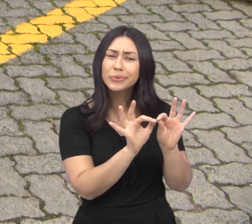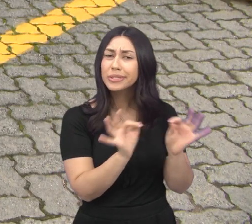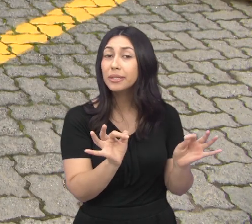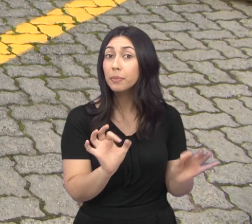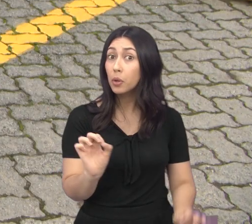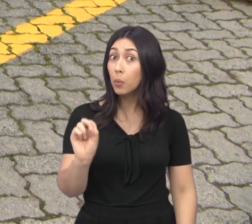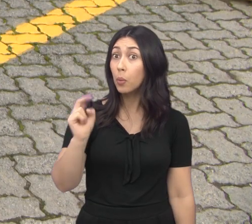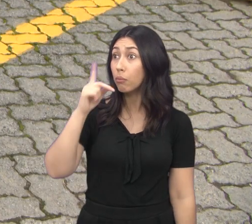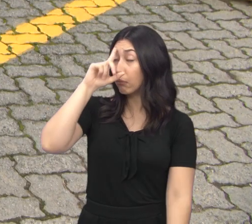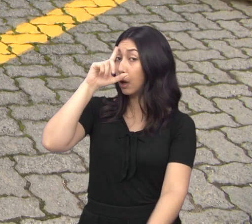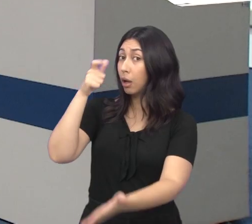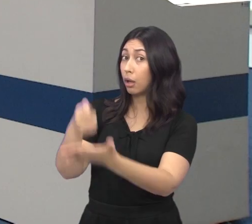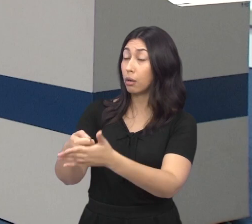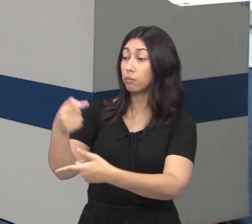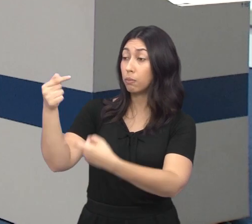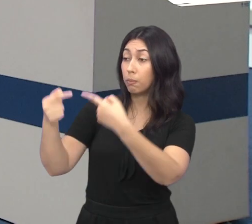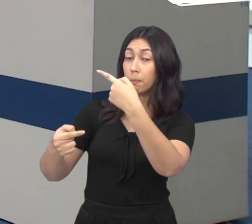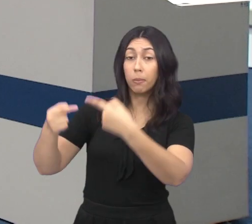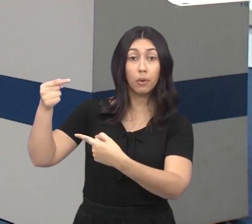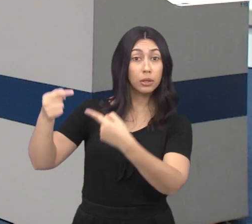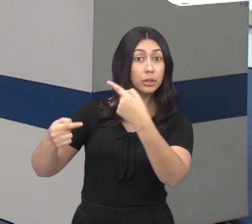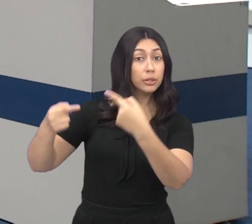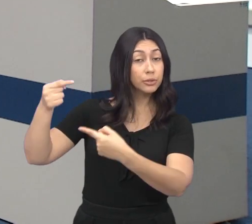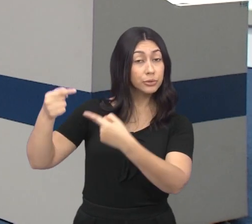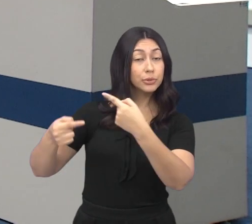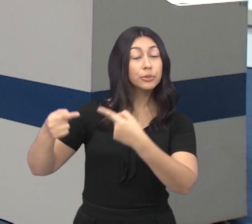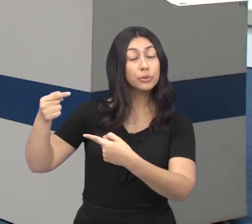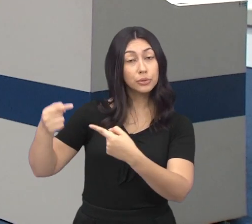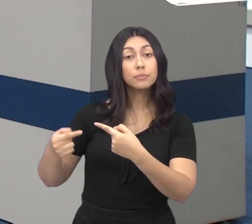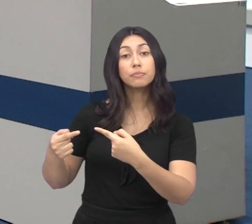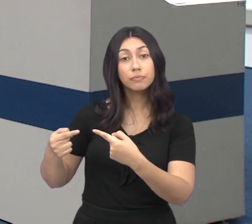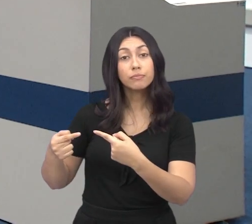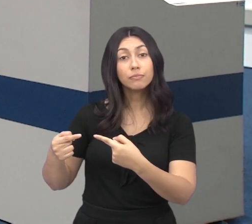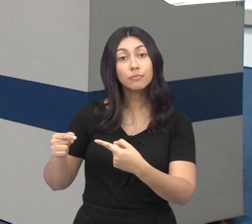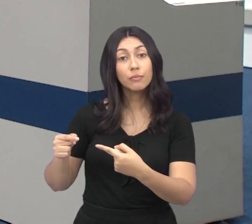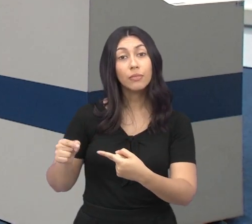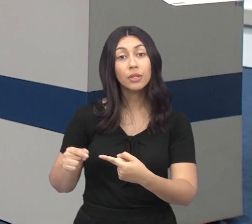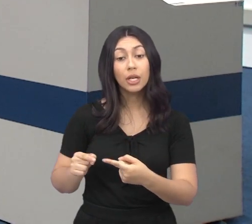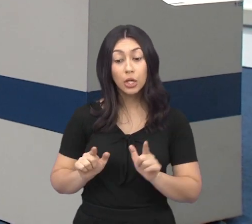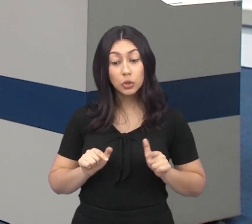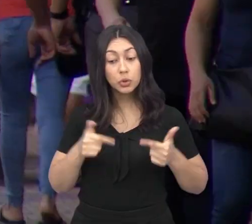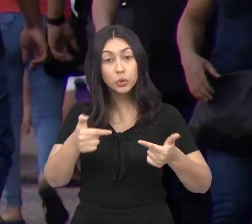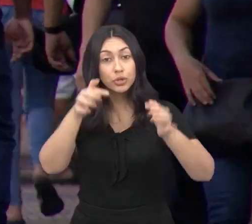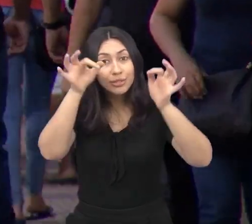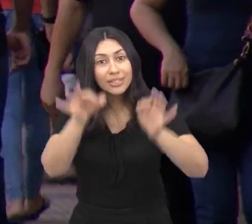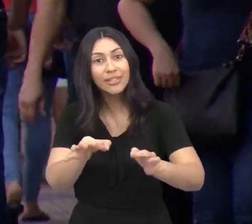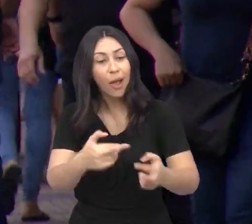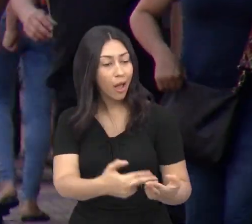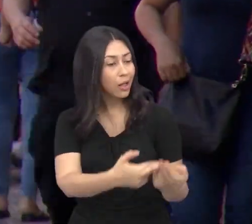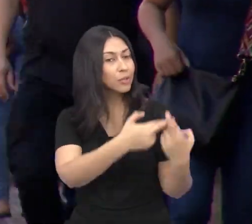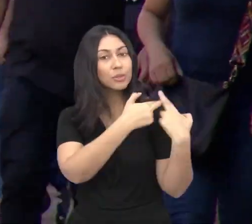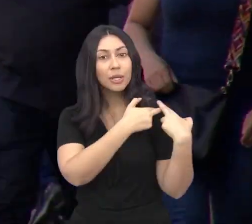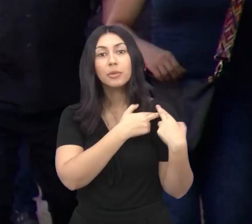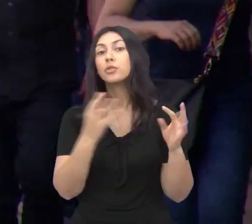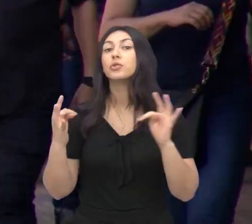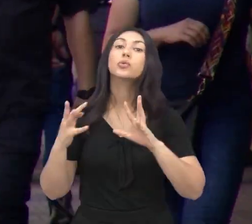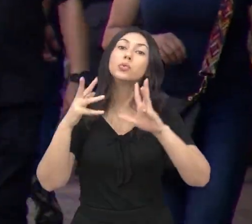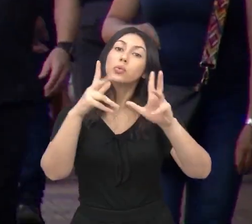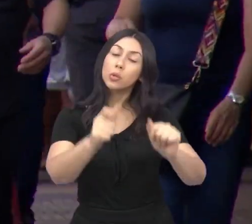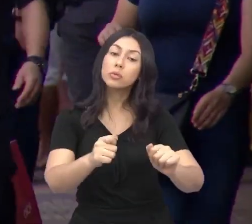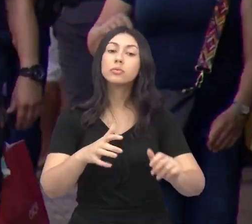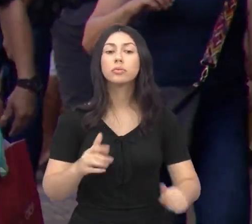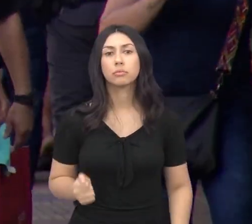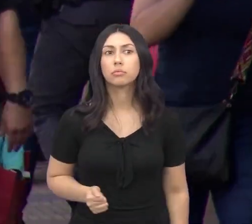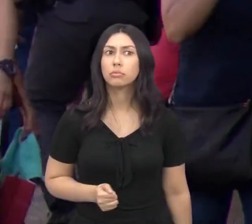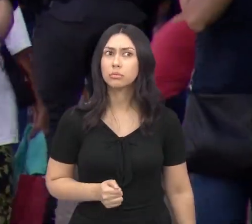pequenas atitudes do dia a dia ou na tomada de decisões que vão afetar milhares de pessoas, fazer o certo é dever